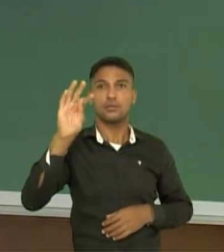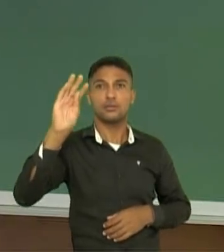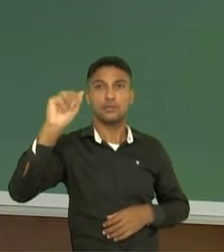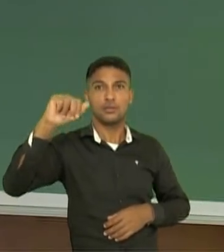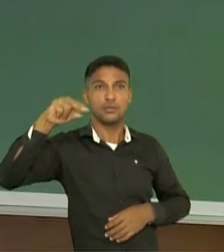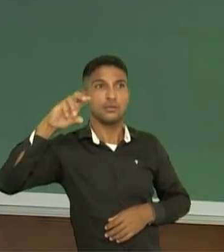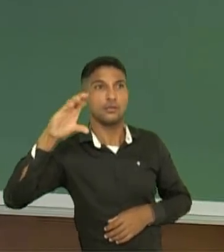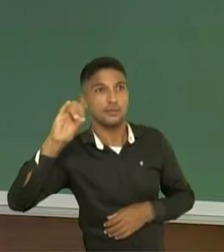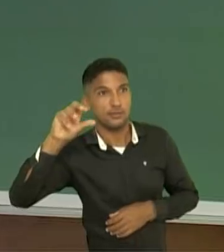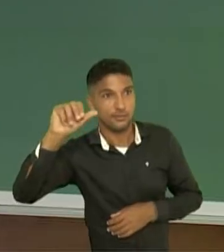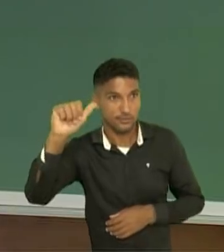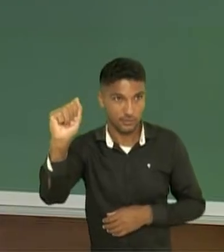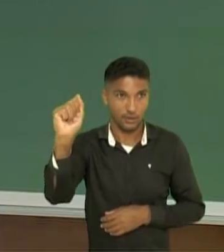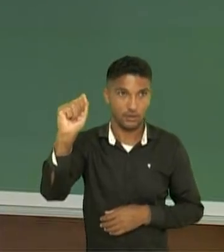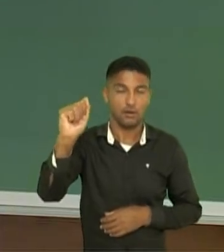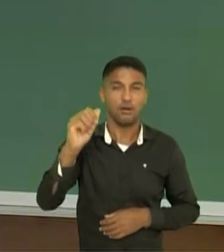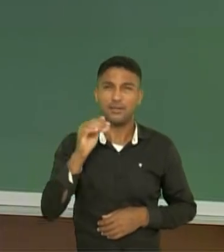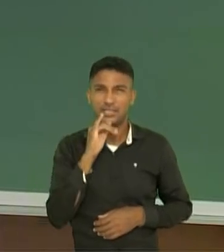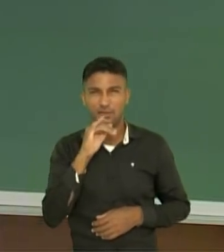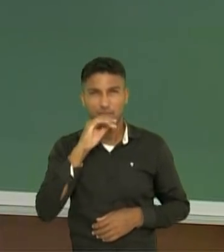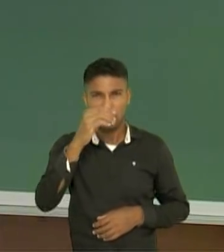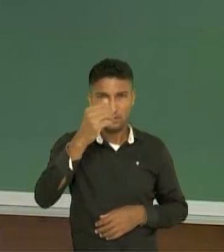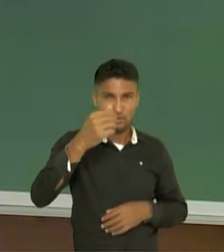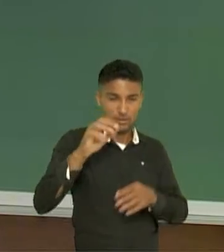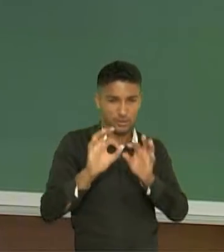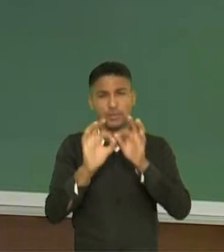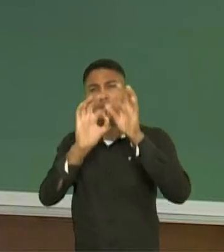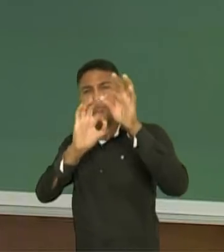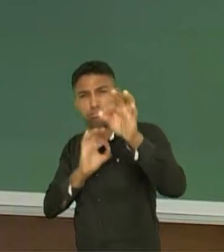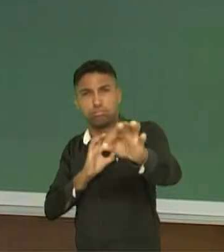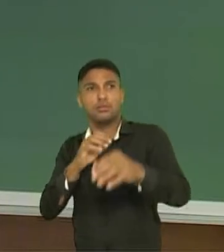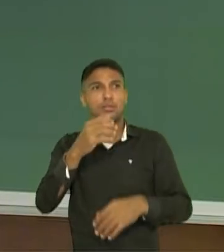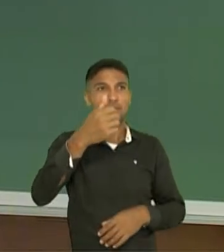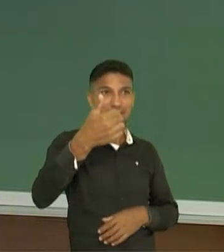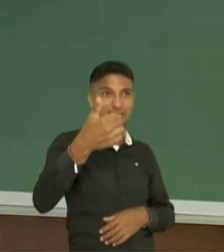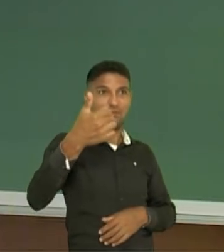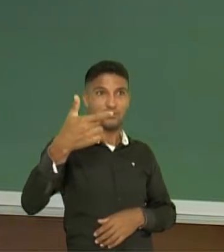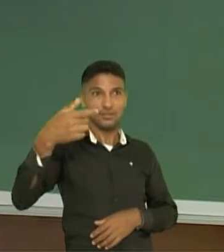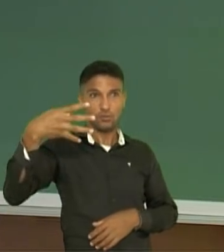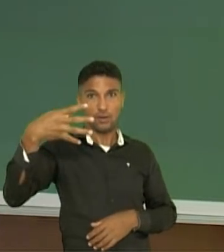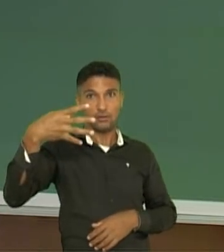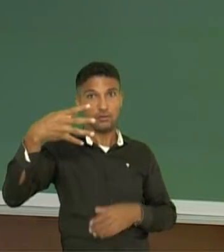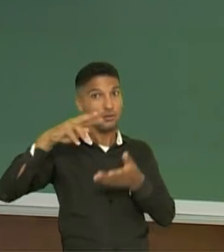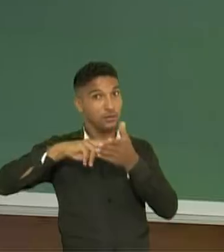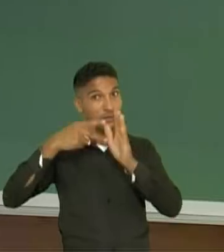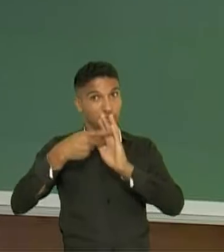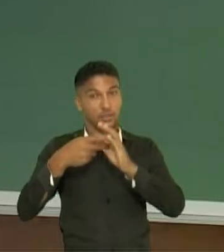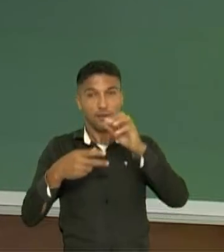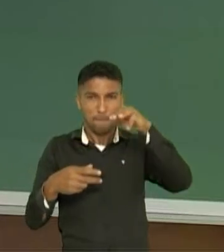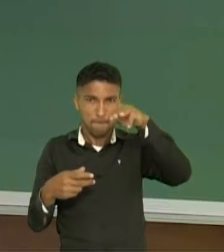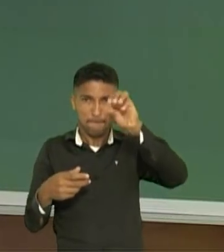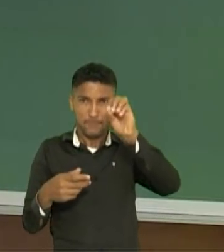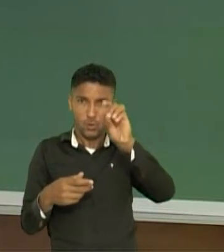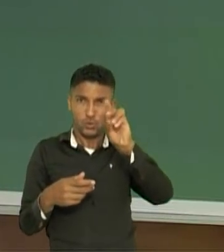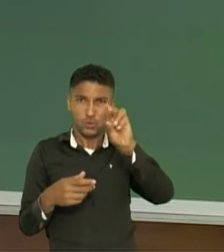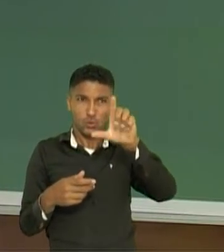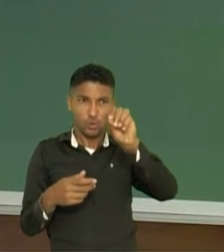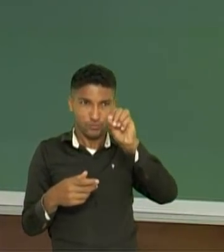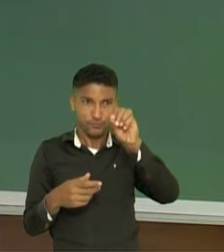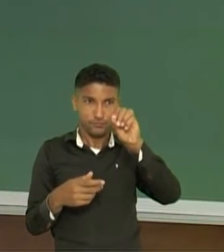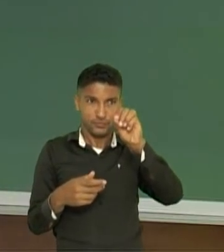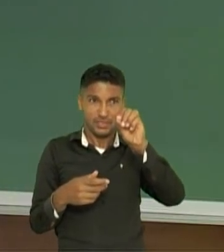124 representa o módulo e a unidade representa o centímetro. Energia é o trabalho, coloquei